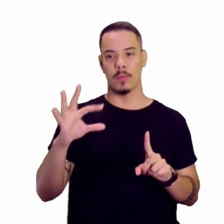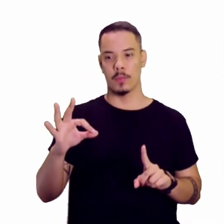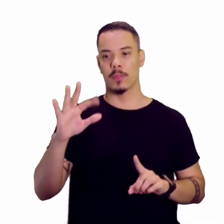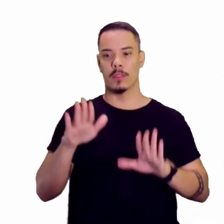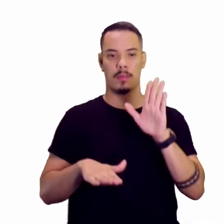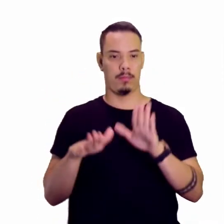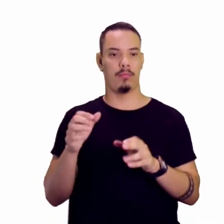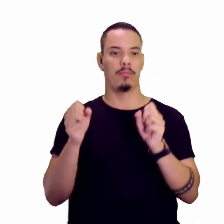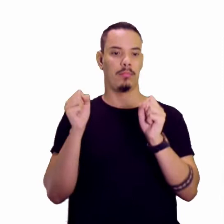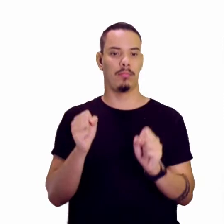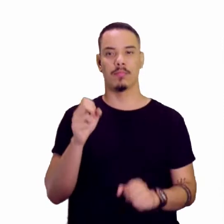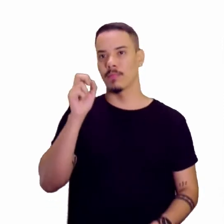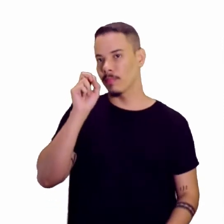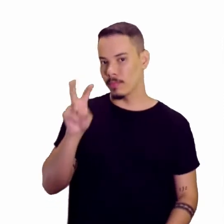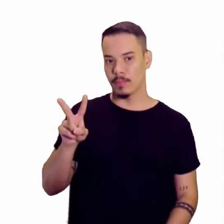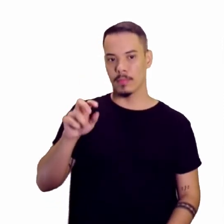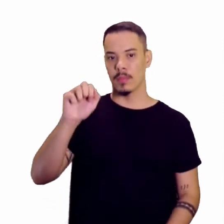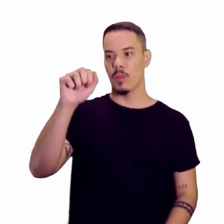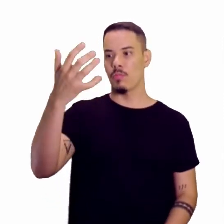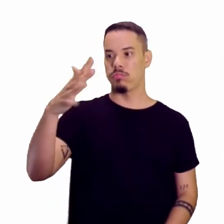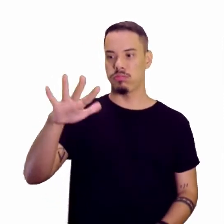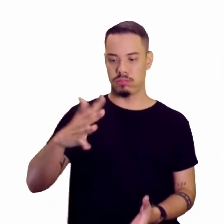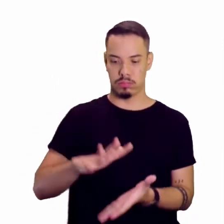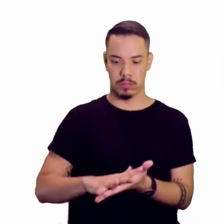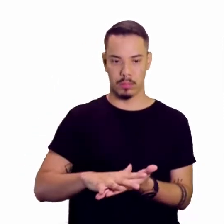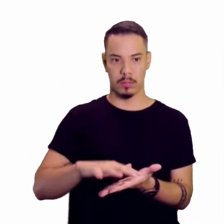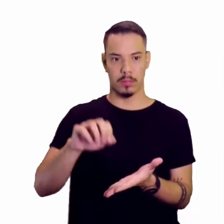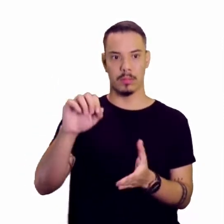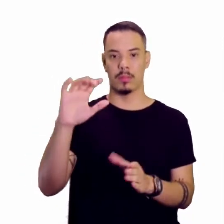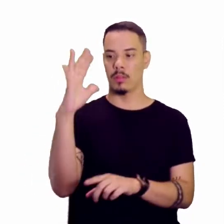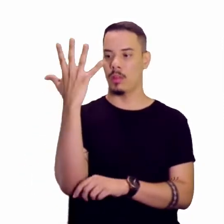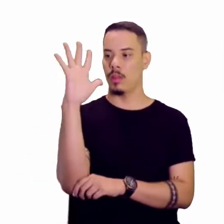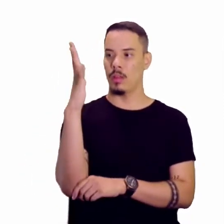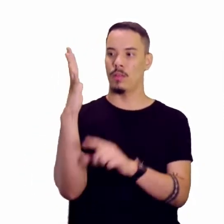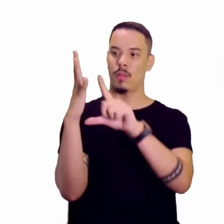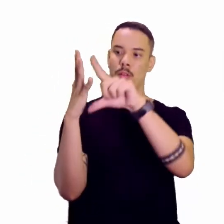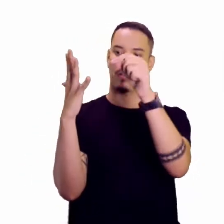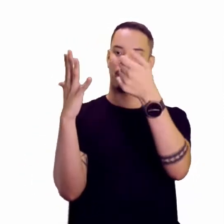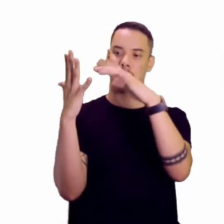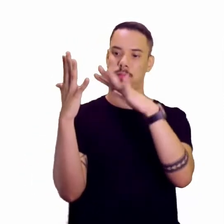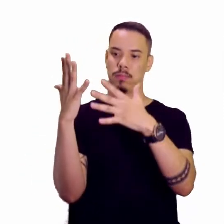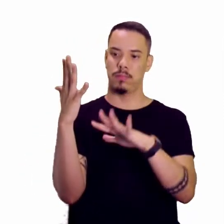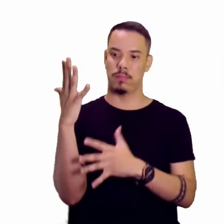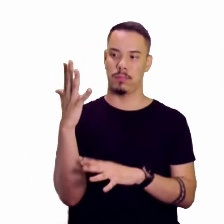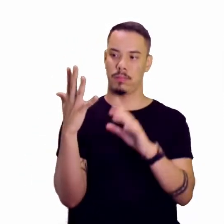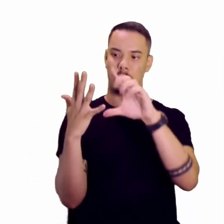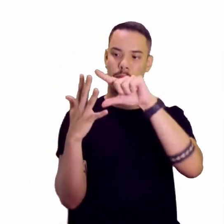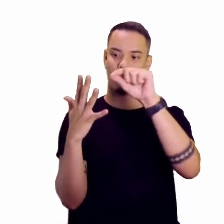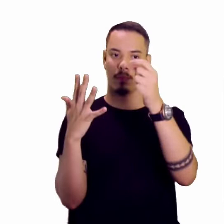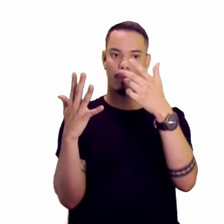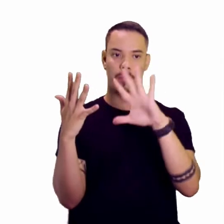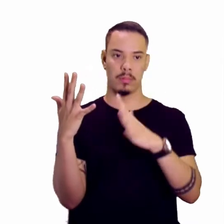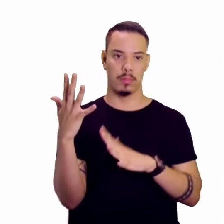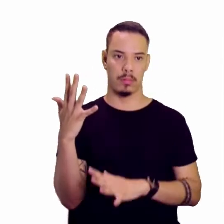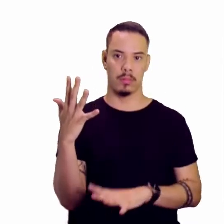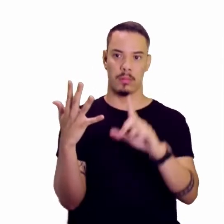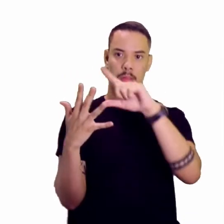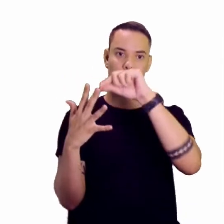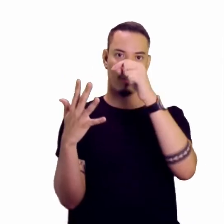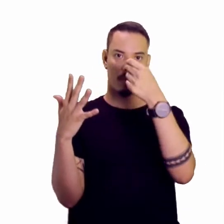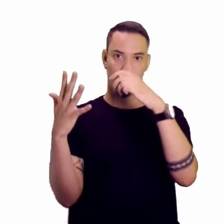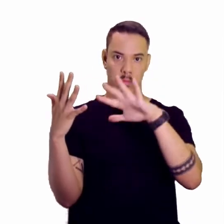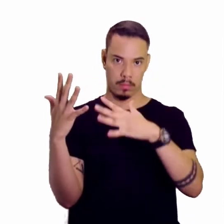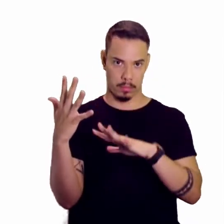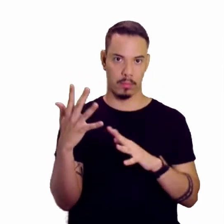as folhas estão caindo, ó. A folha fica no alto da árvore ali, né? Mas ventou, elas vão ficando mais velhas, com o tempo